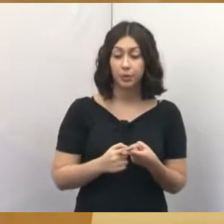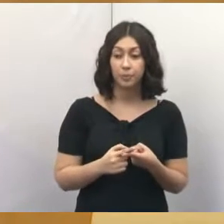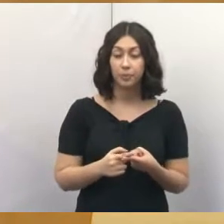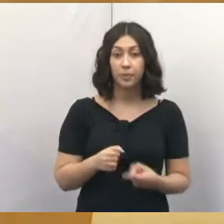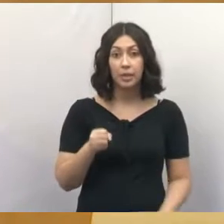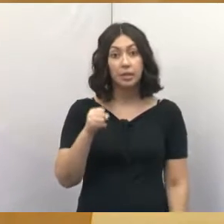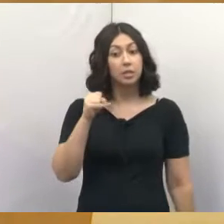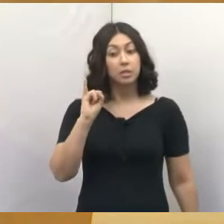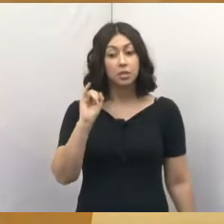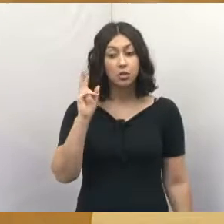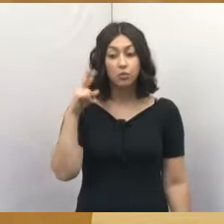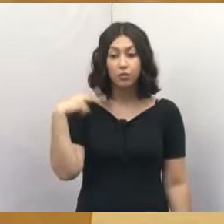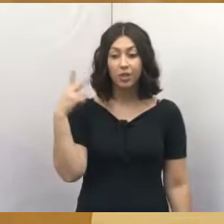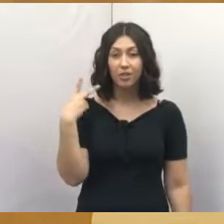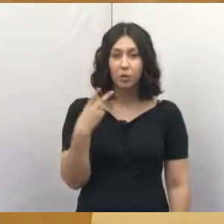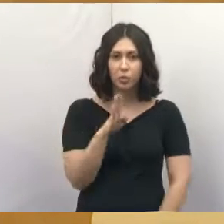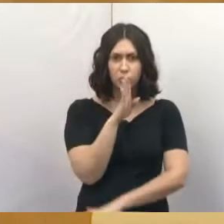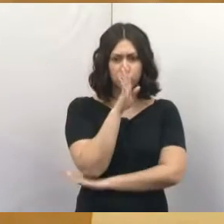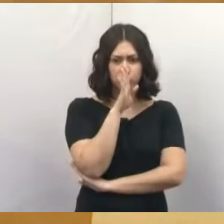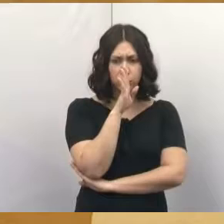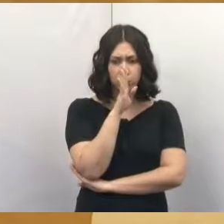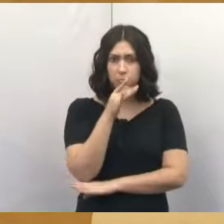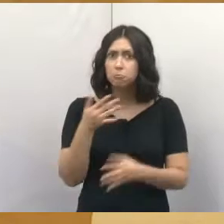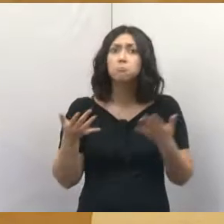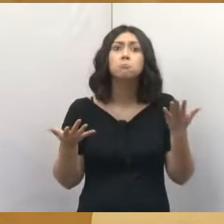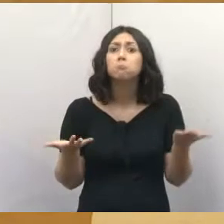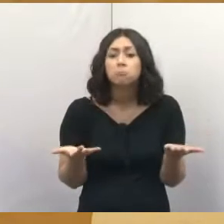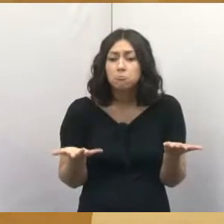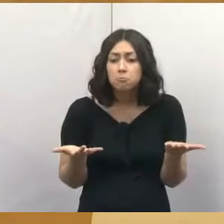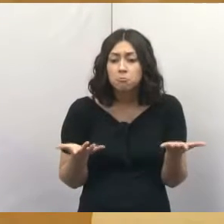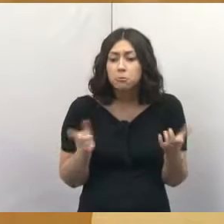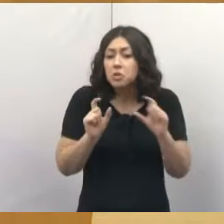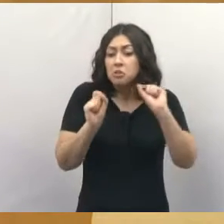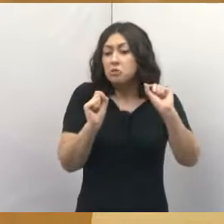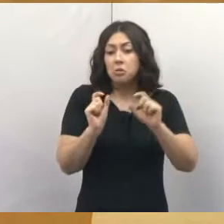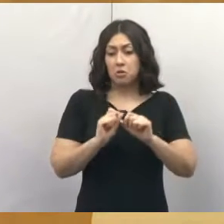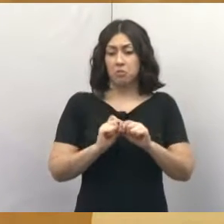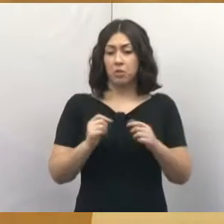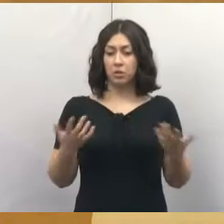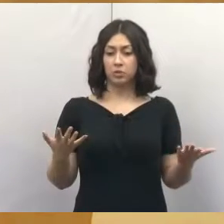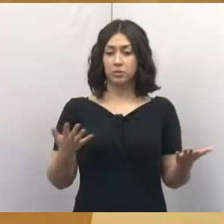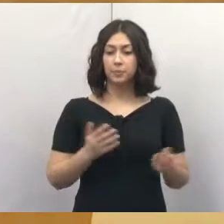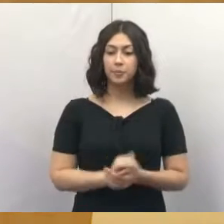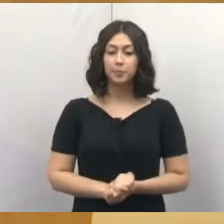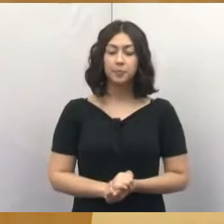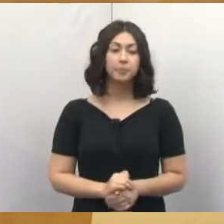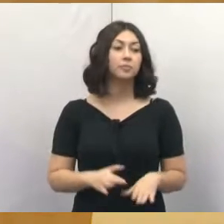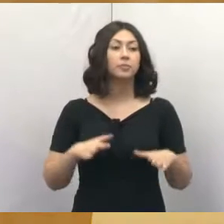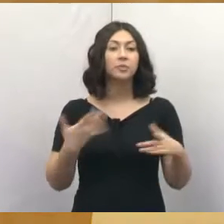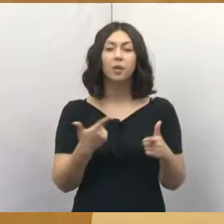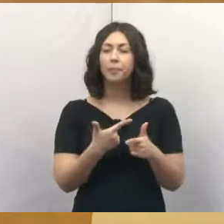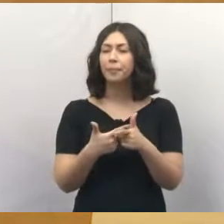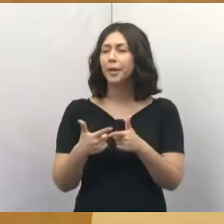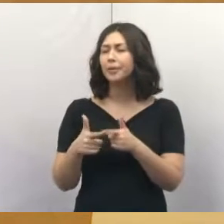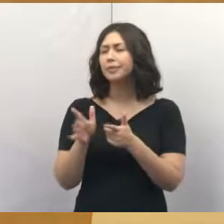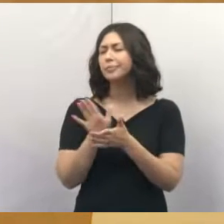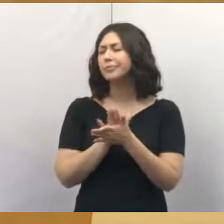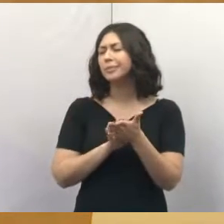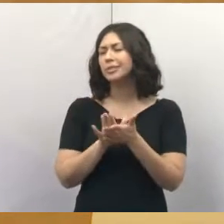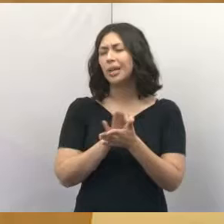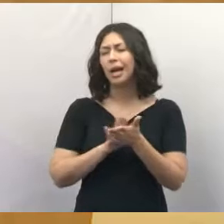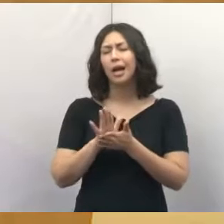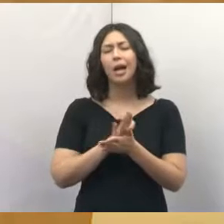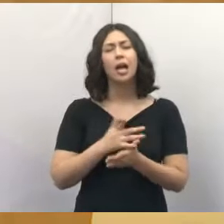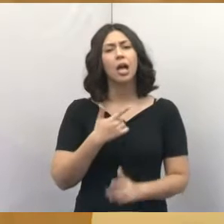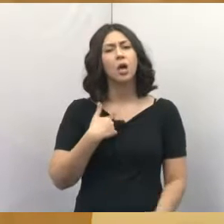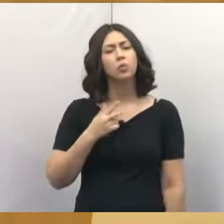se o vereador não fizer isso, né, quem é que vai fazer aqui na Câmara Municipal? Então, eu não tenho problema nenhum. E sempre